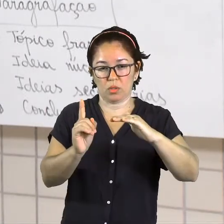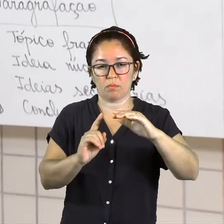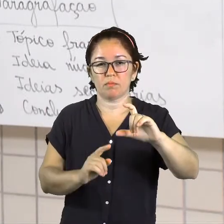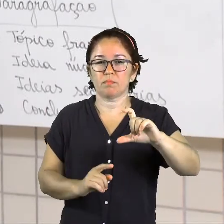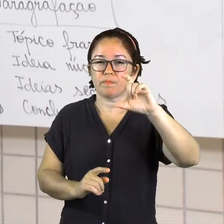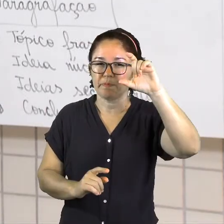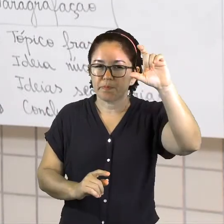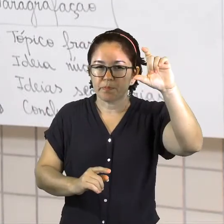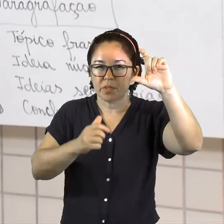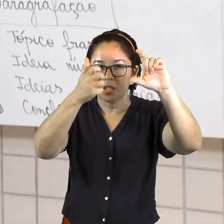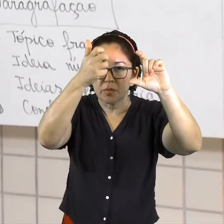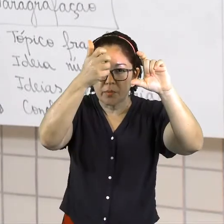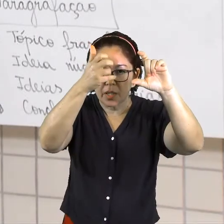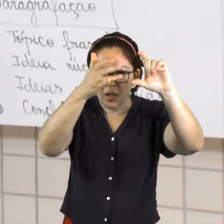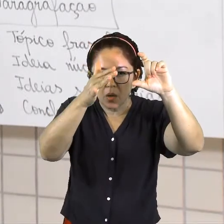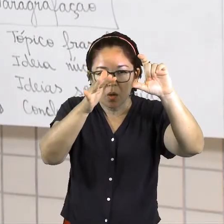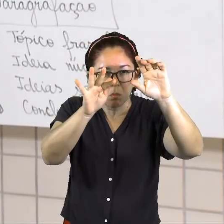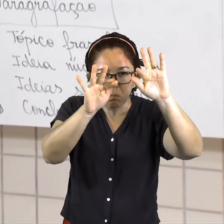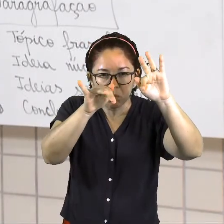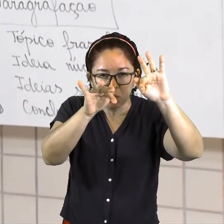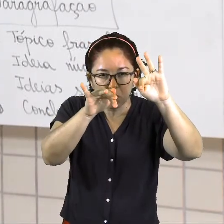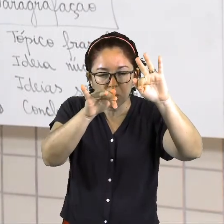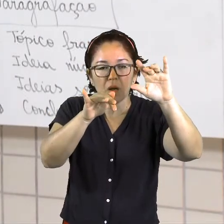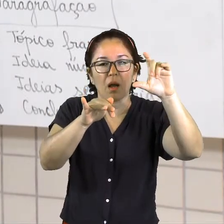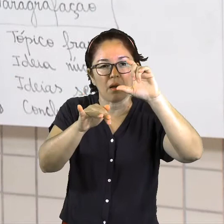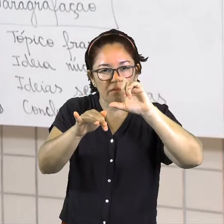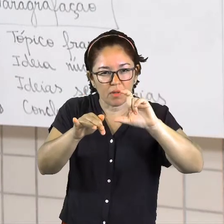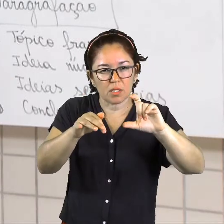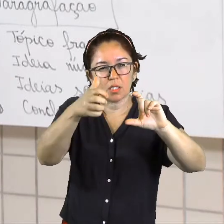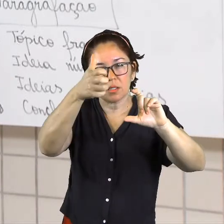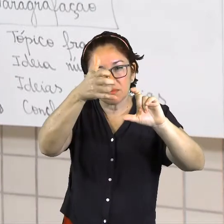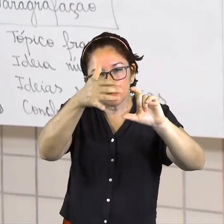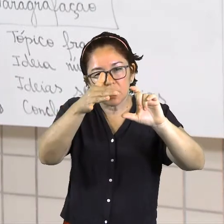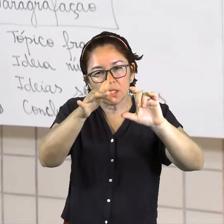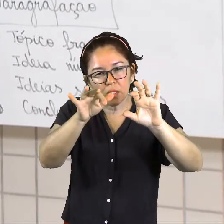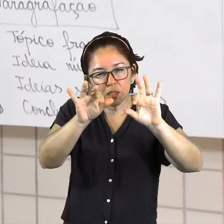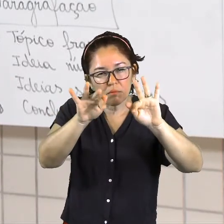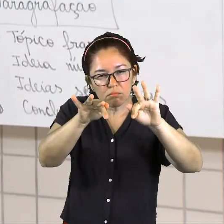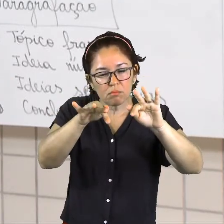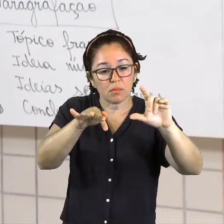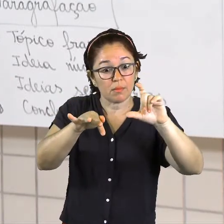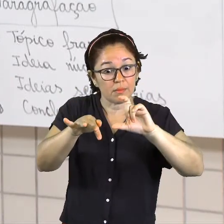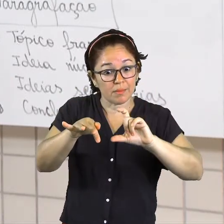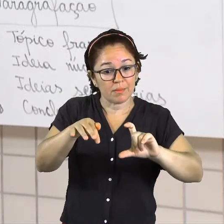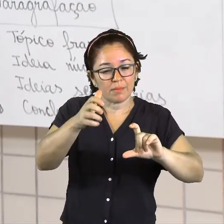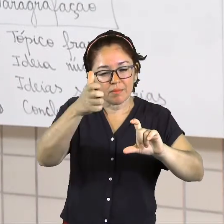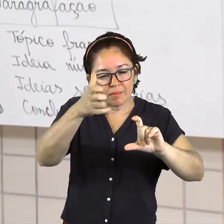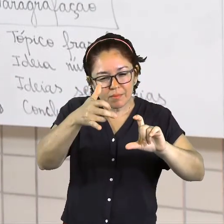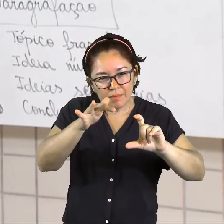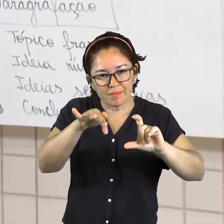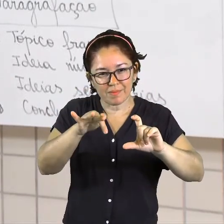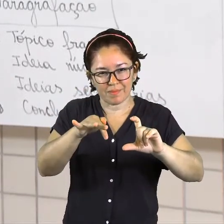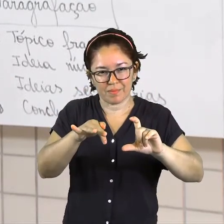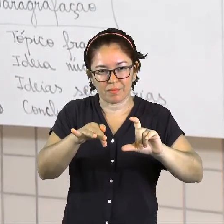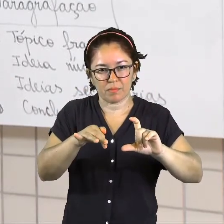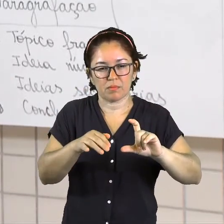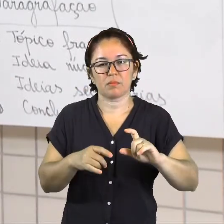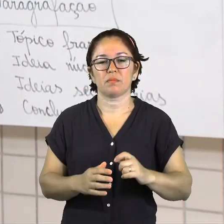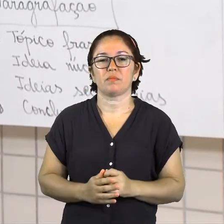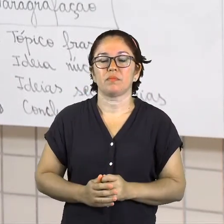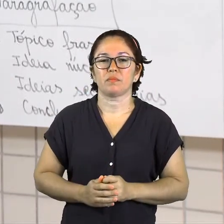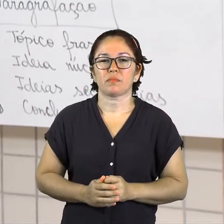nisso. Cada vez que você mudar a ideia núcleo, você for apresentar outro elemento novo para esse texto, você muda o parágrafo.